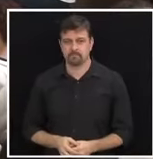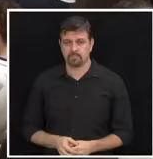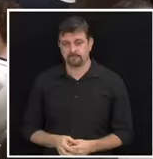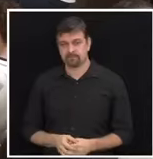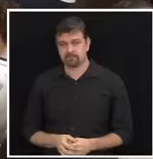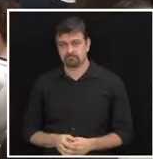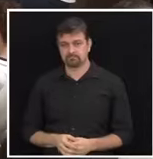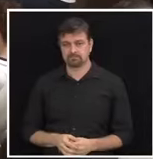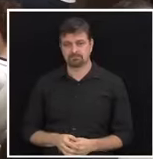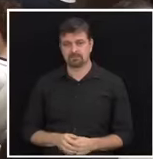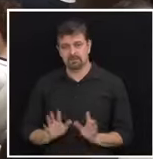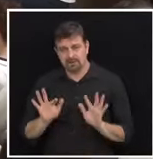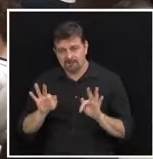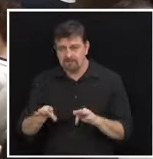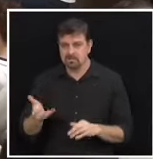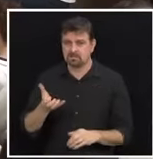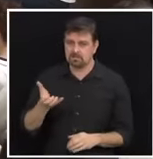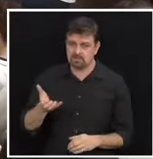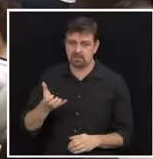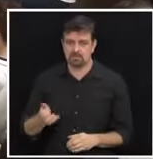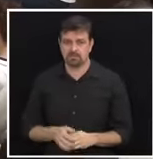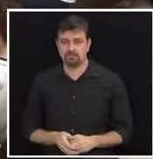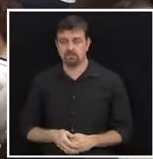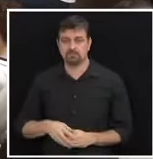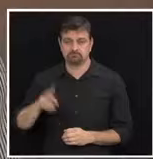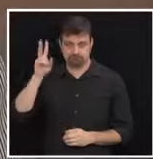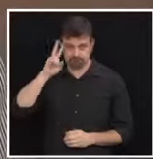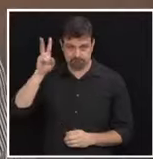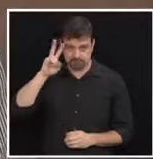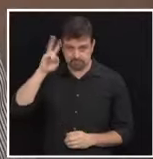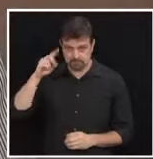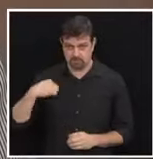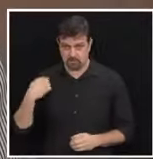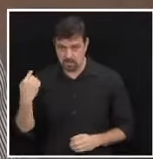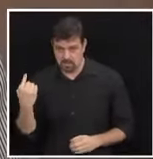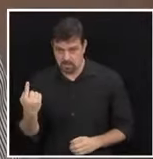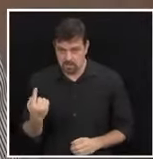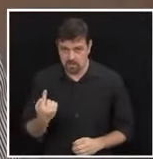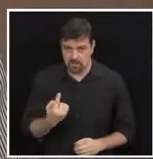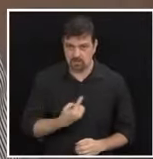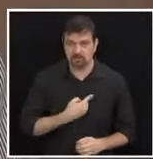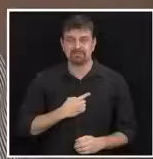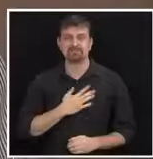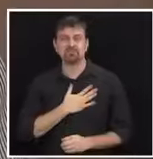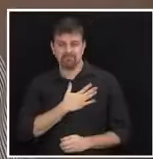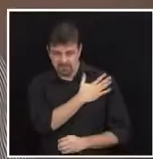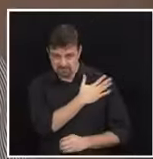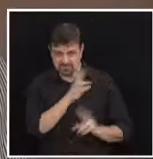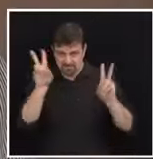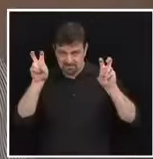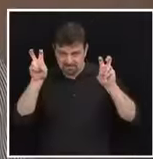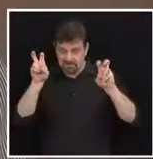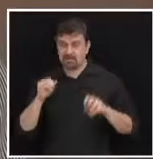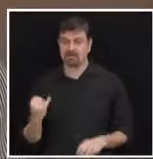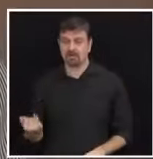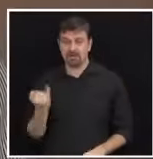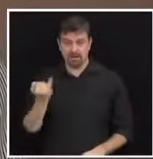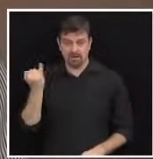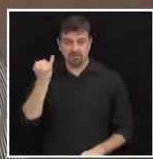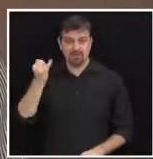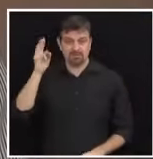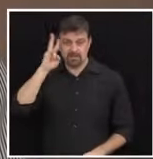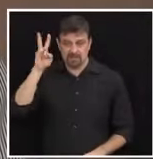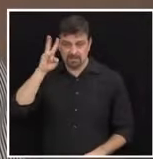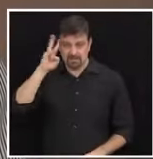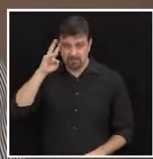para terminar, eu queria deixar aqui uma colocação a respeito de que nós falamos aqui a questão do preconceito, mas é muito importante lembrar que